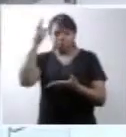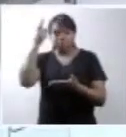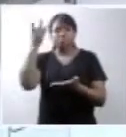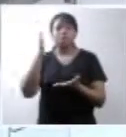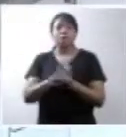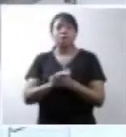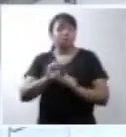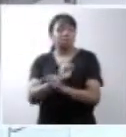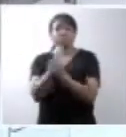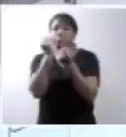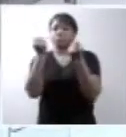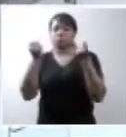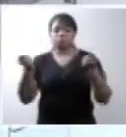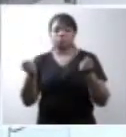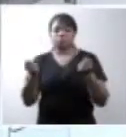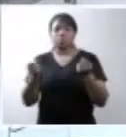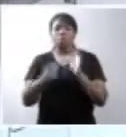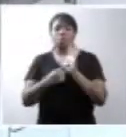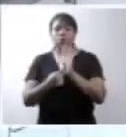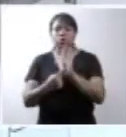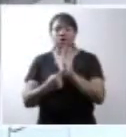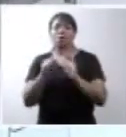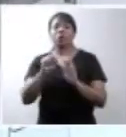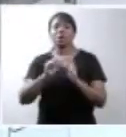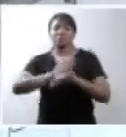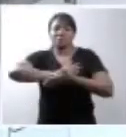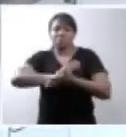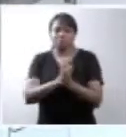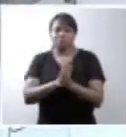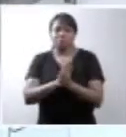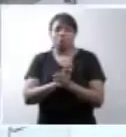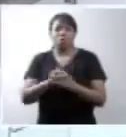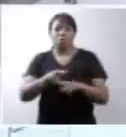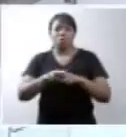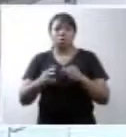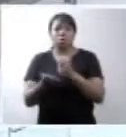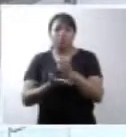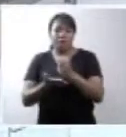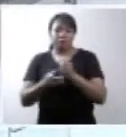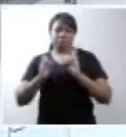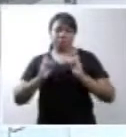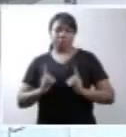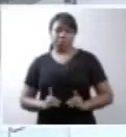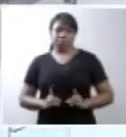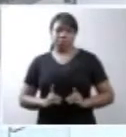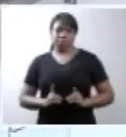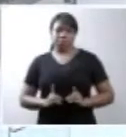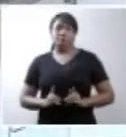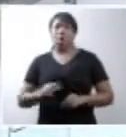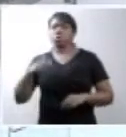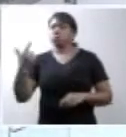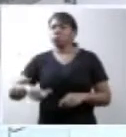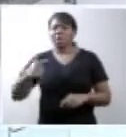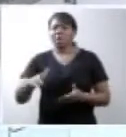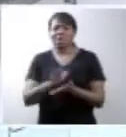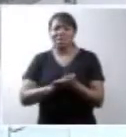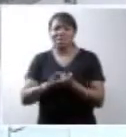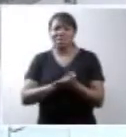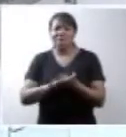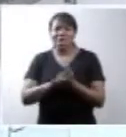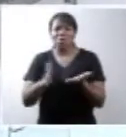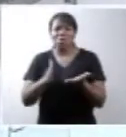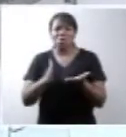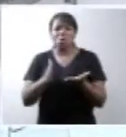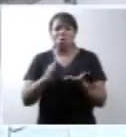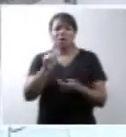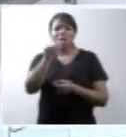é impossível constatar discriminação com base na deficiência quando não há expectativa de